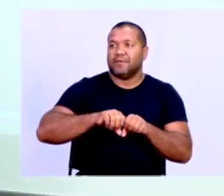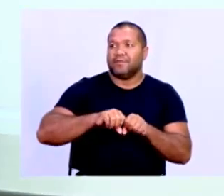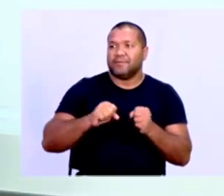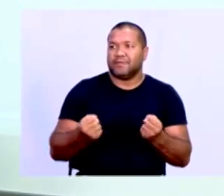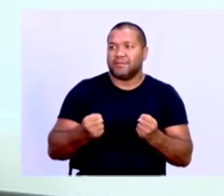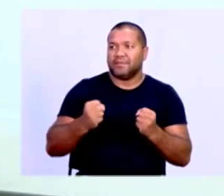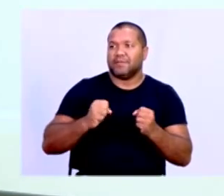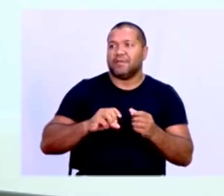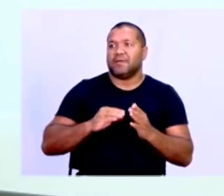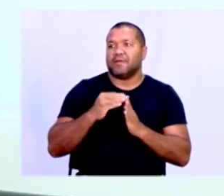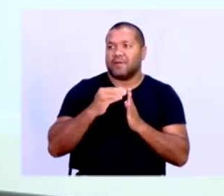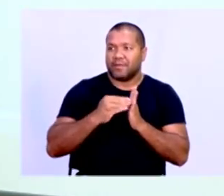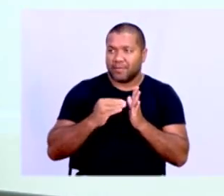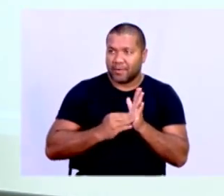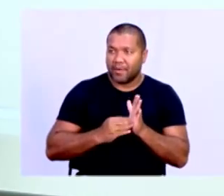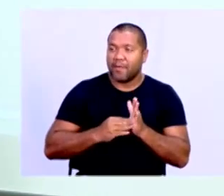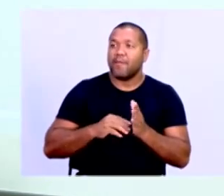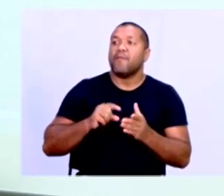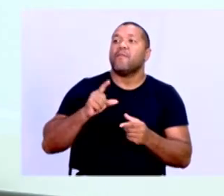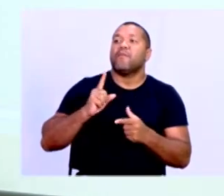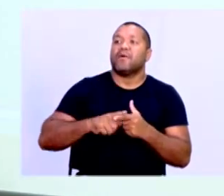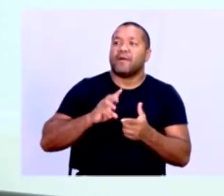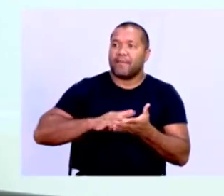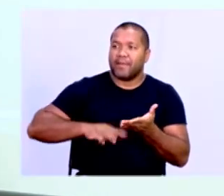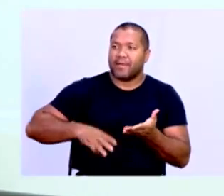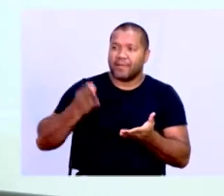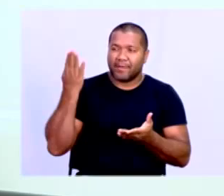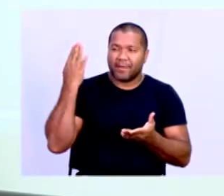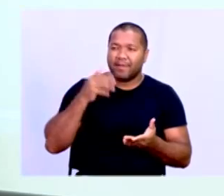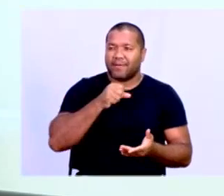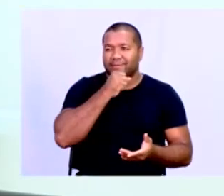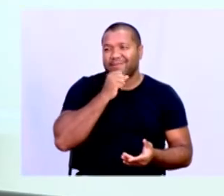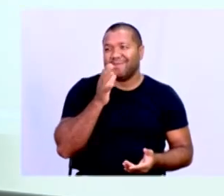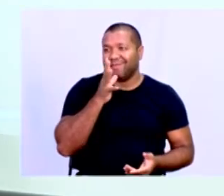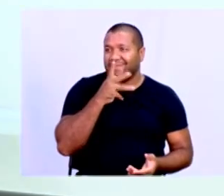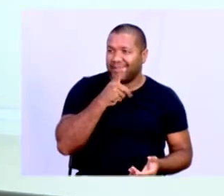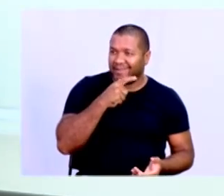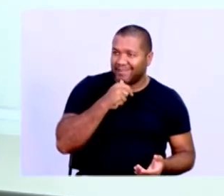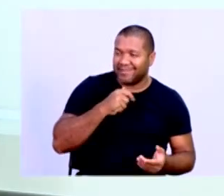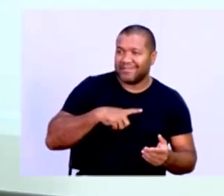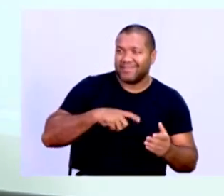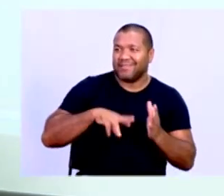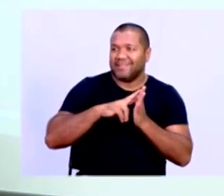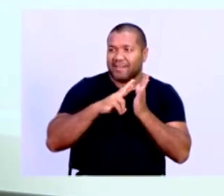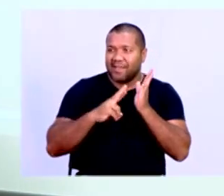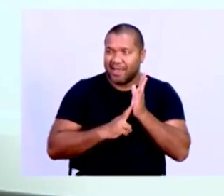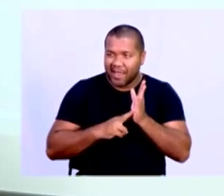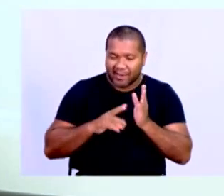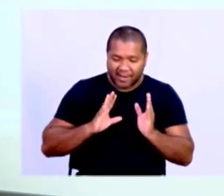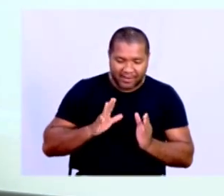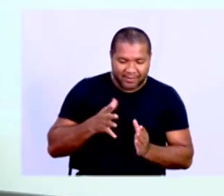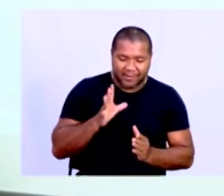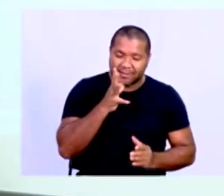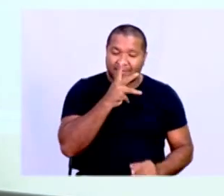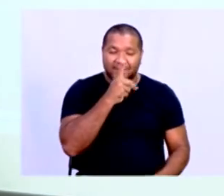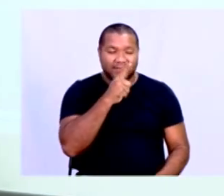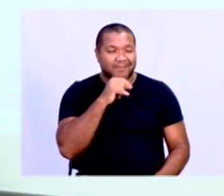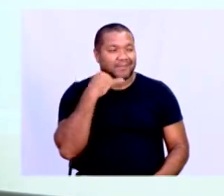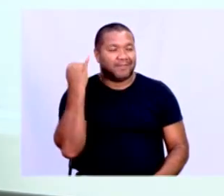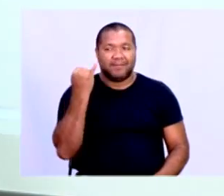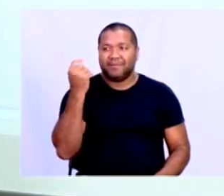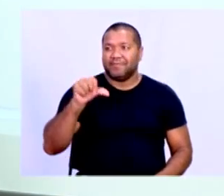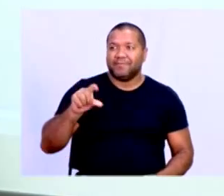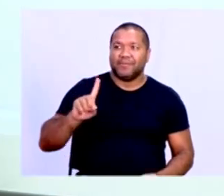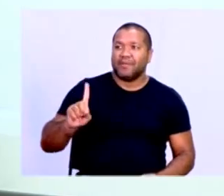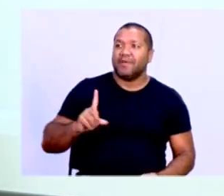aquele método tradicional, mais demorado, cheio de burocracias que às vezes nem era tão importante,